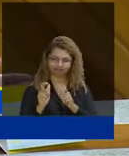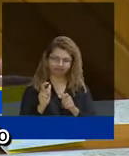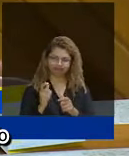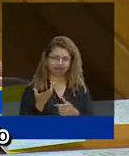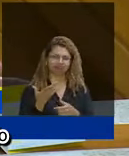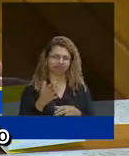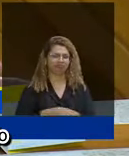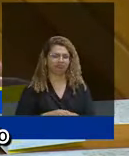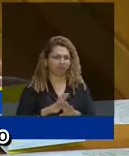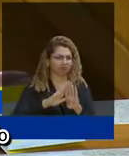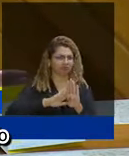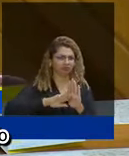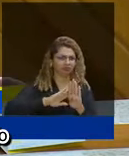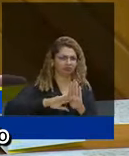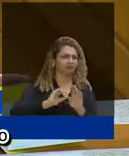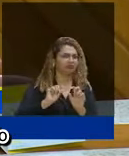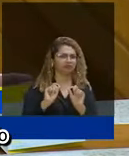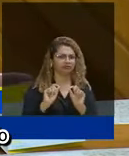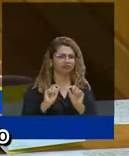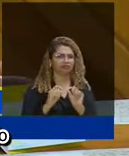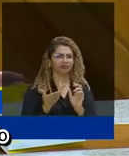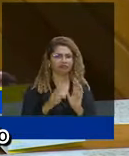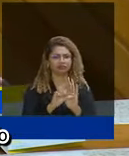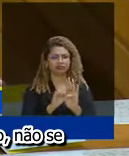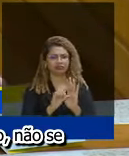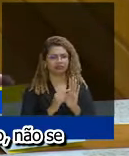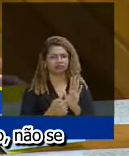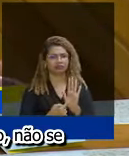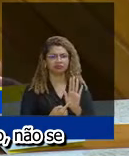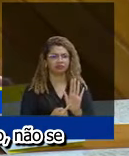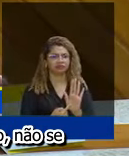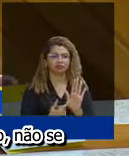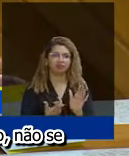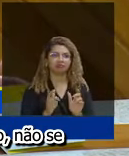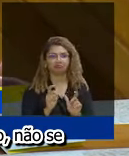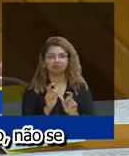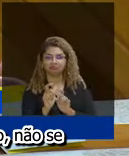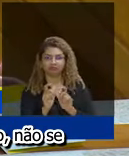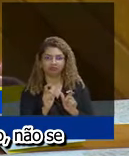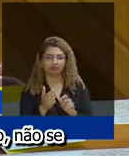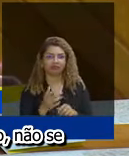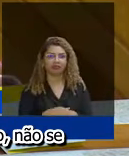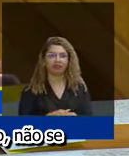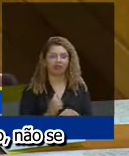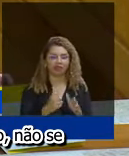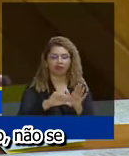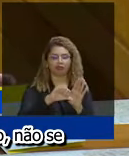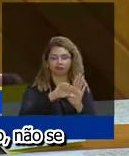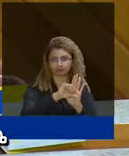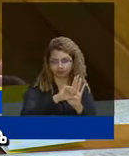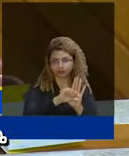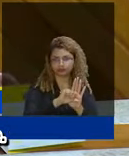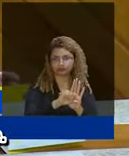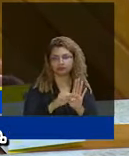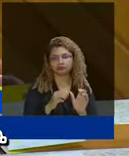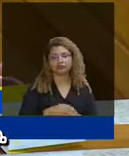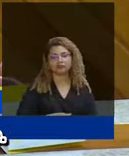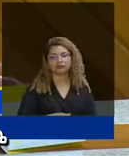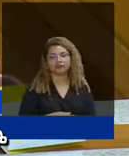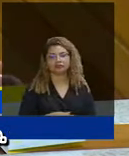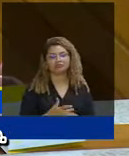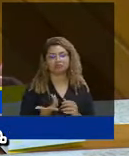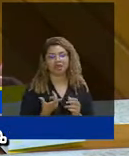material impugnado, no que tange a suposta divulgação de propaganda negativa em desfavor do atual prefeito, não se vislumbra